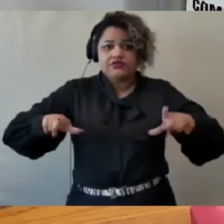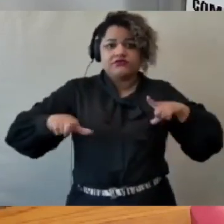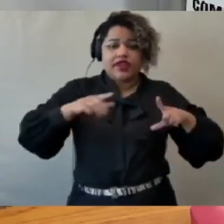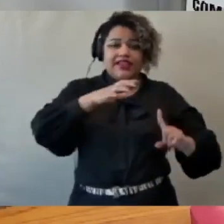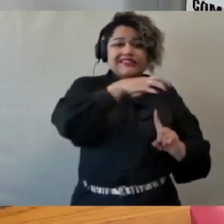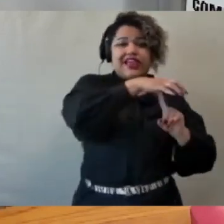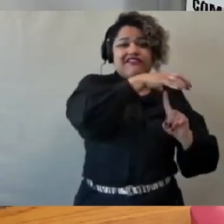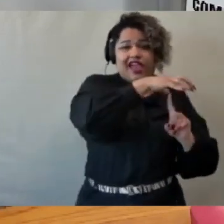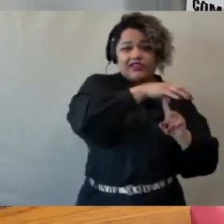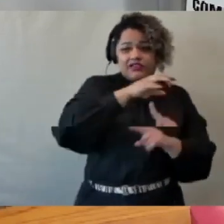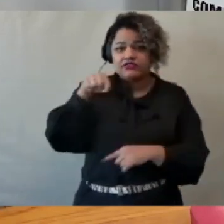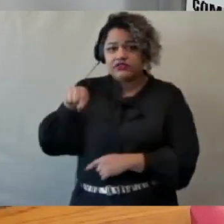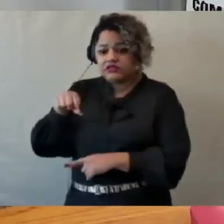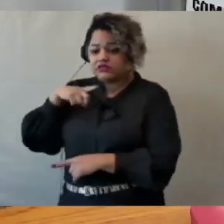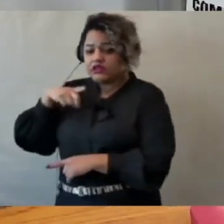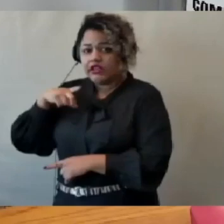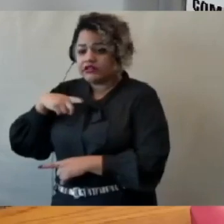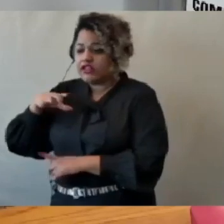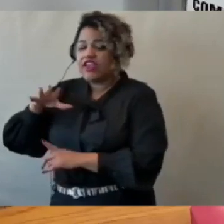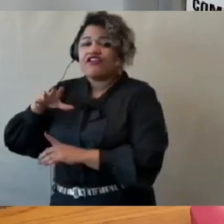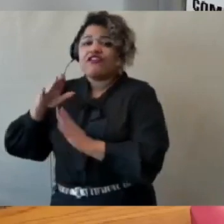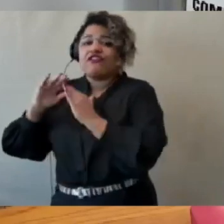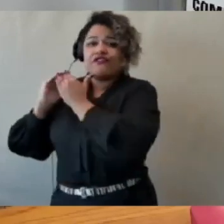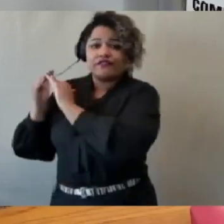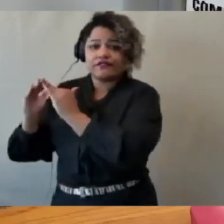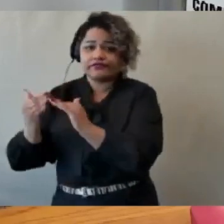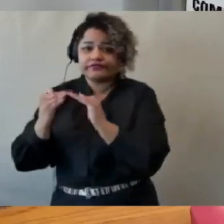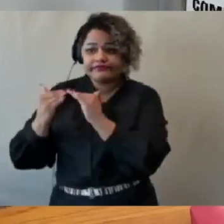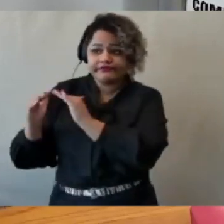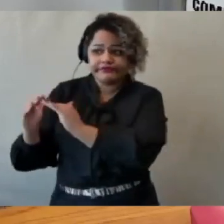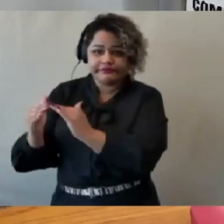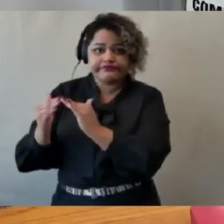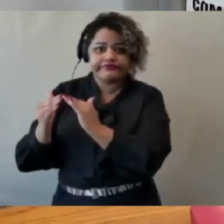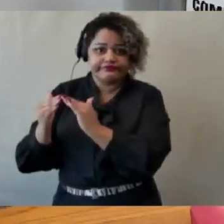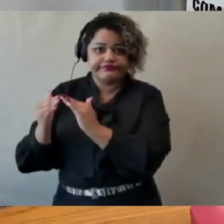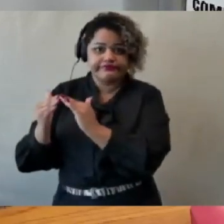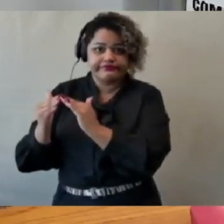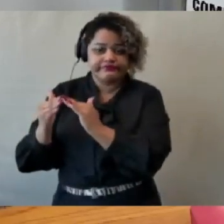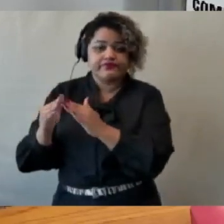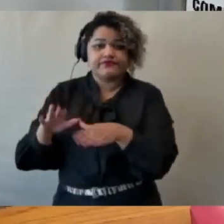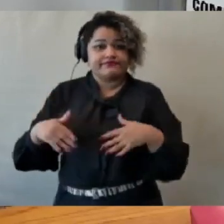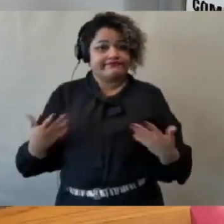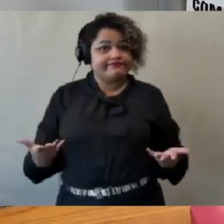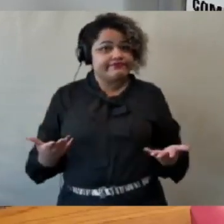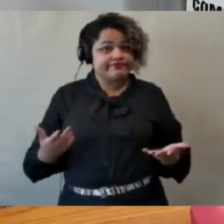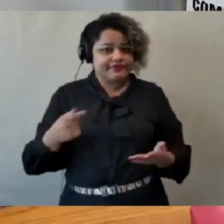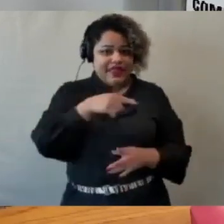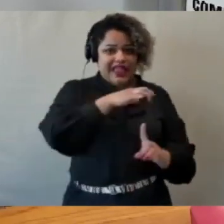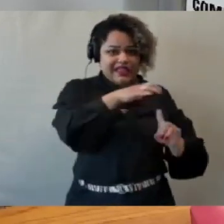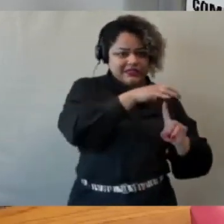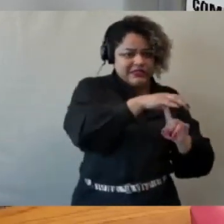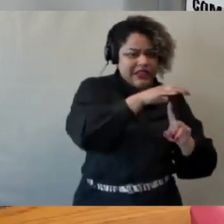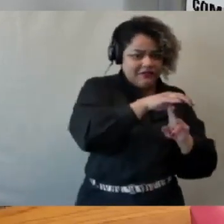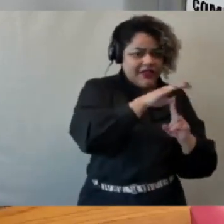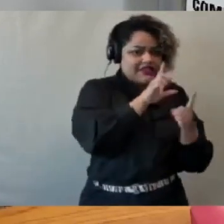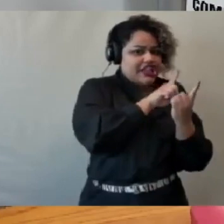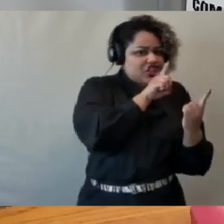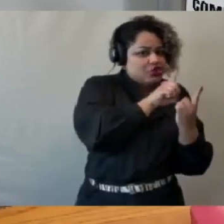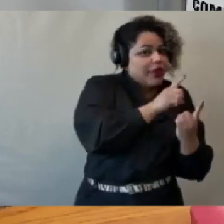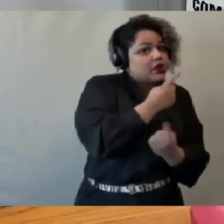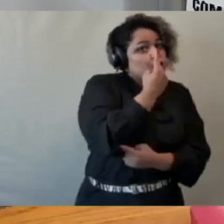favelas, né? O atendimento das crianças na Savassi é um, nas vilas e favelas é